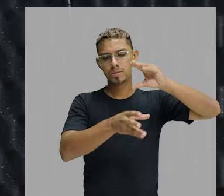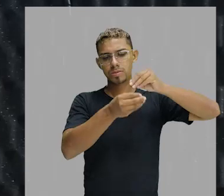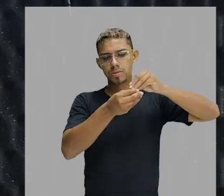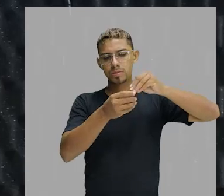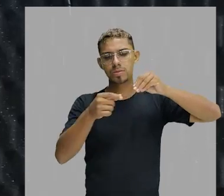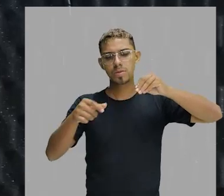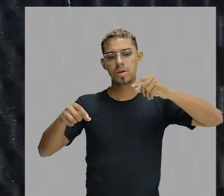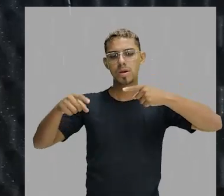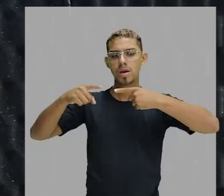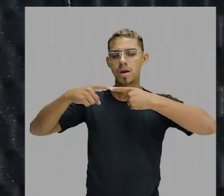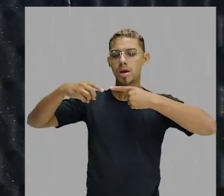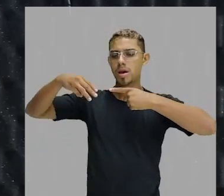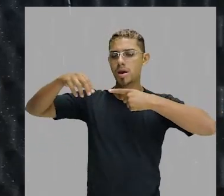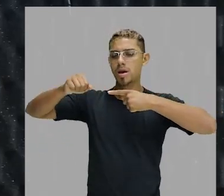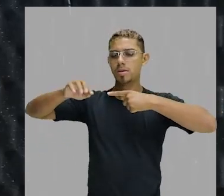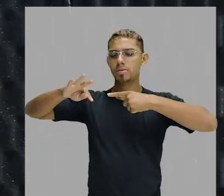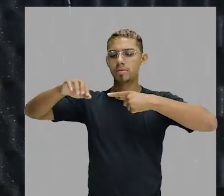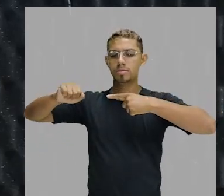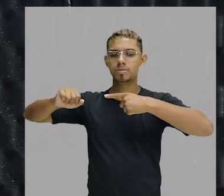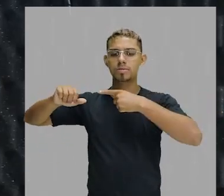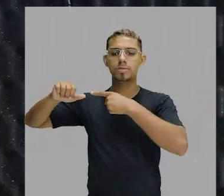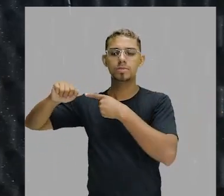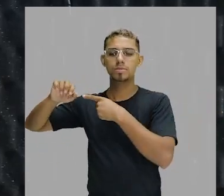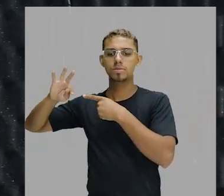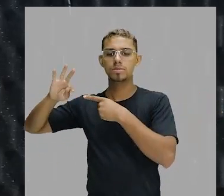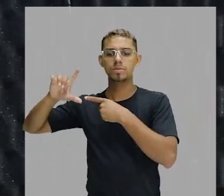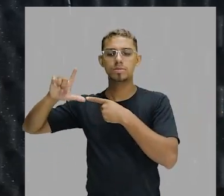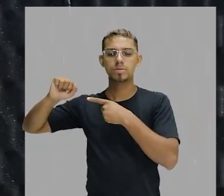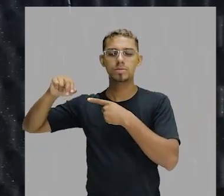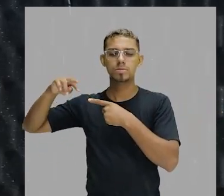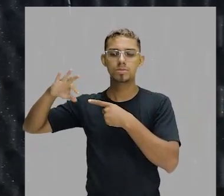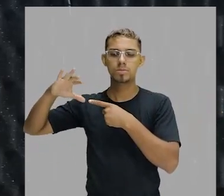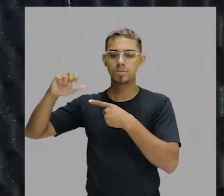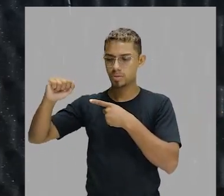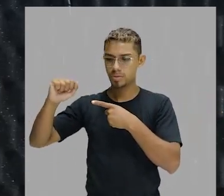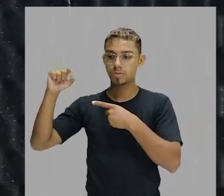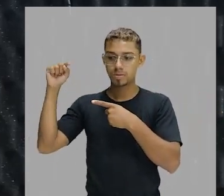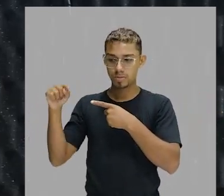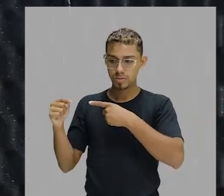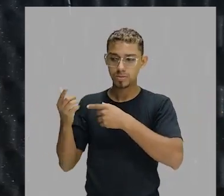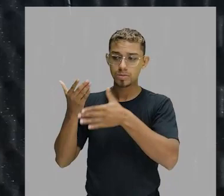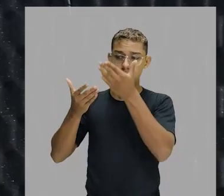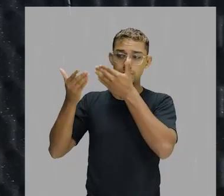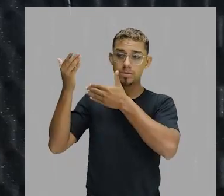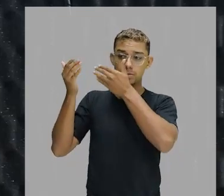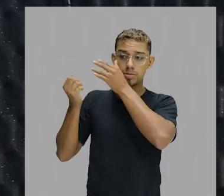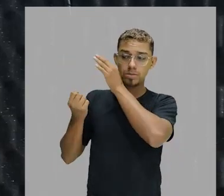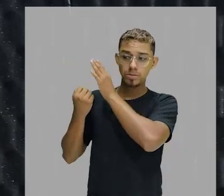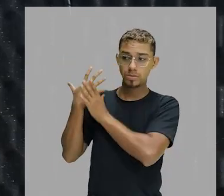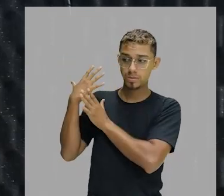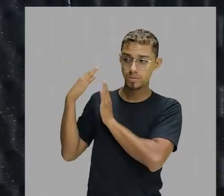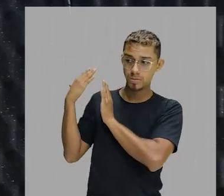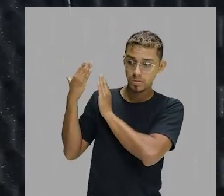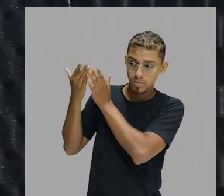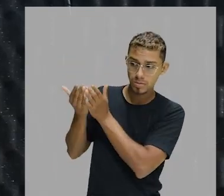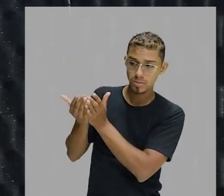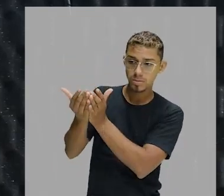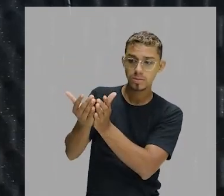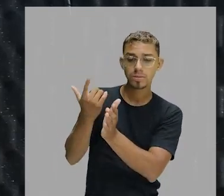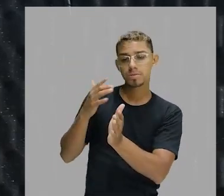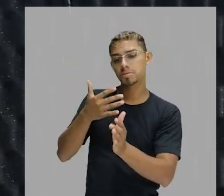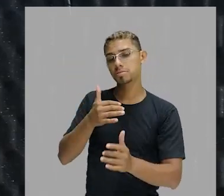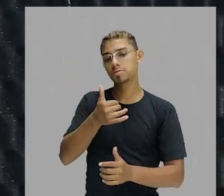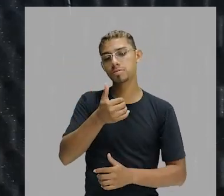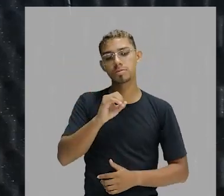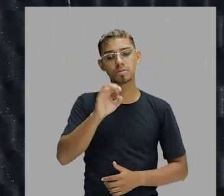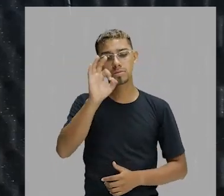Mata Atlântica, galera, tá certo? Que vem sendo explorada desde o nosso processo colonial. Estima-se hoje, galera, que existe apenas